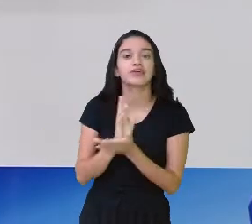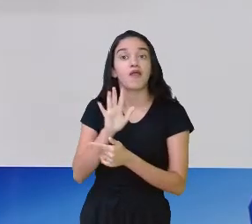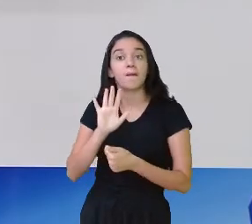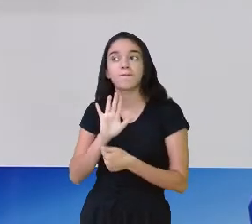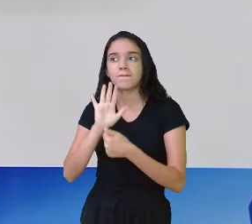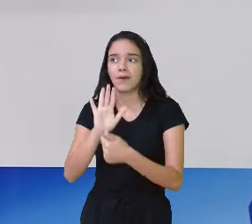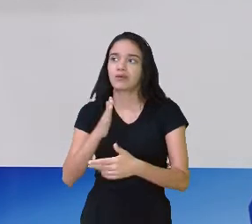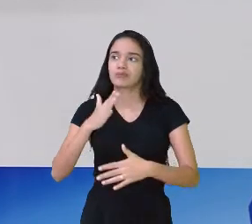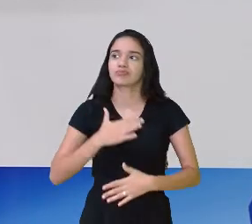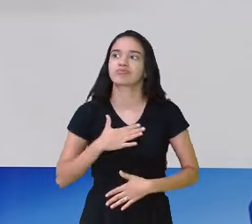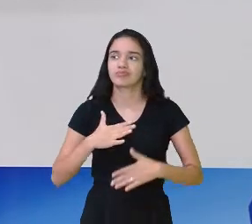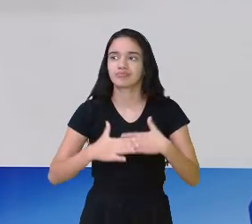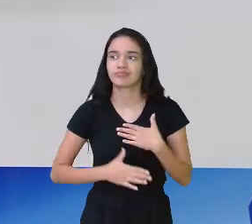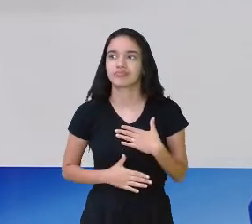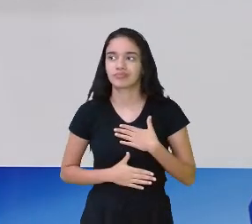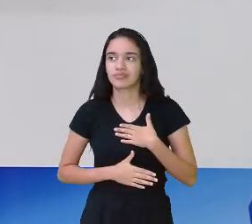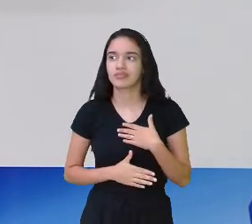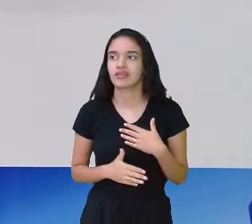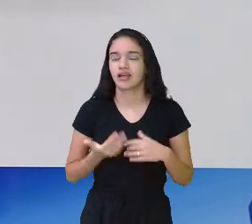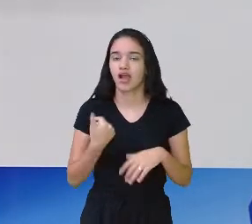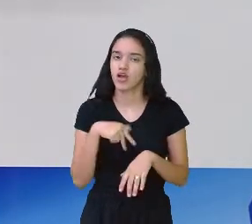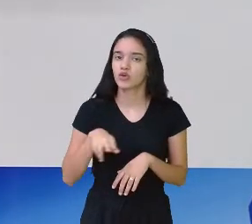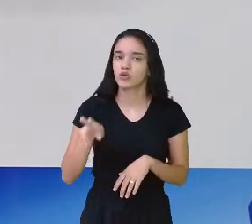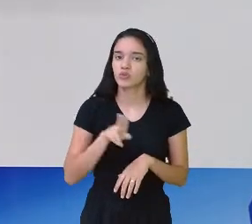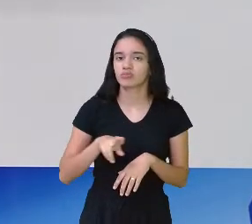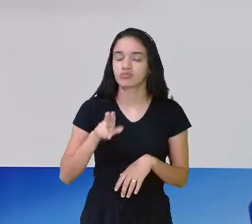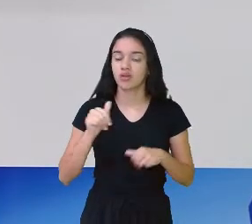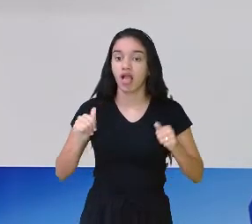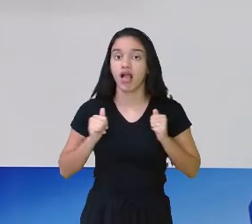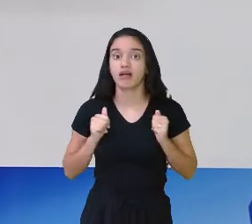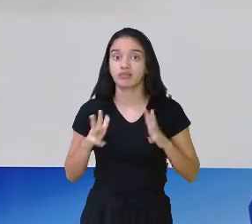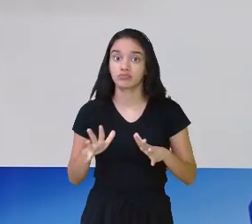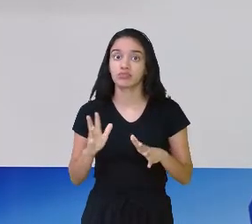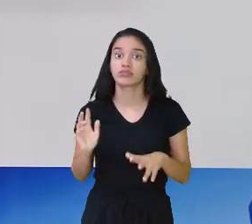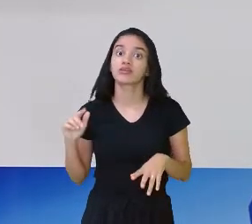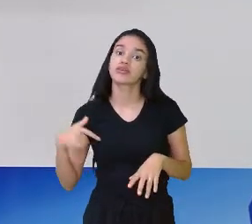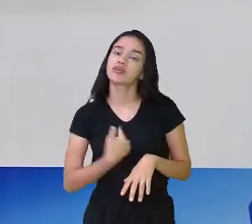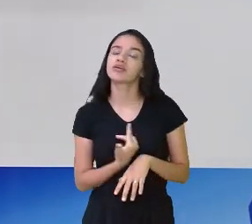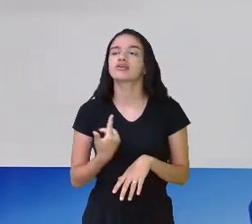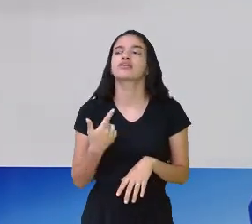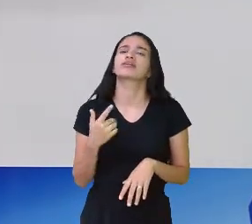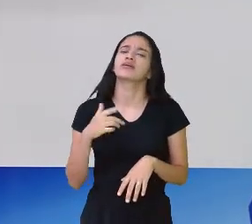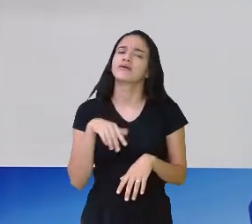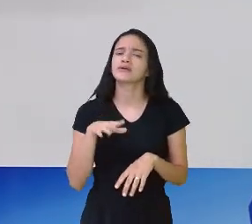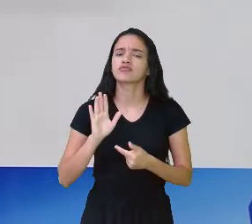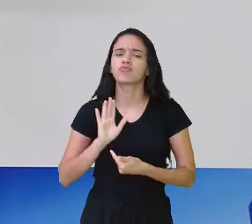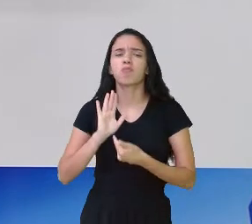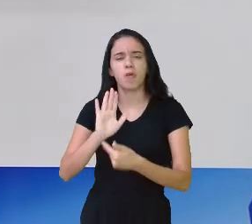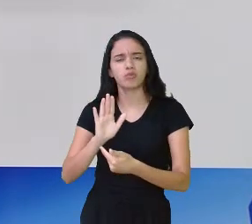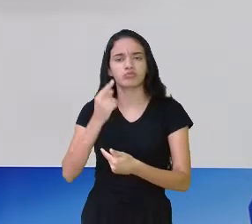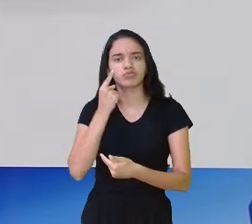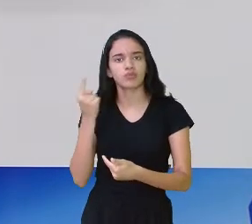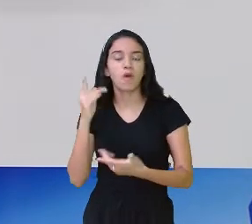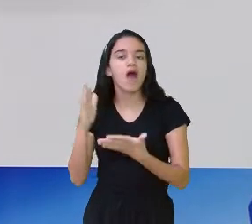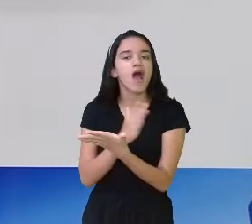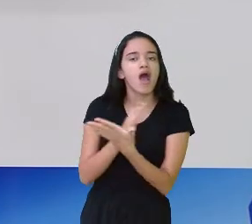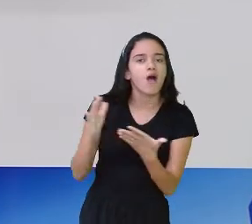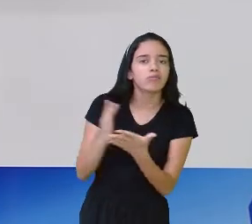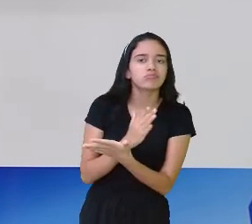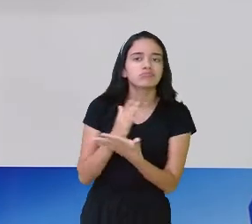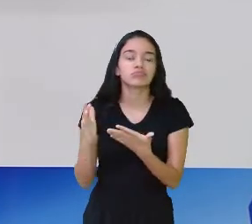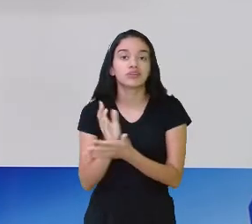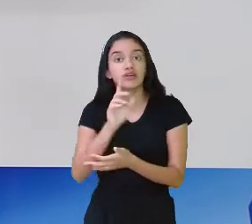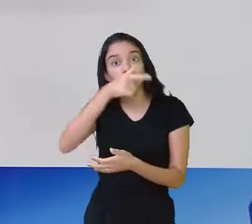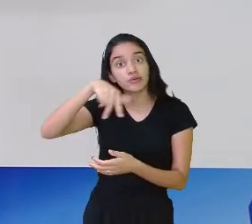ação corporal, né? Todas aquelas ações que uma daquelas que a gente colocou ali, né? Algumas, né? E